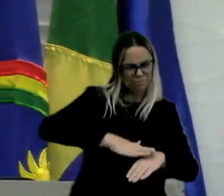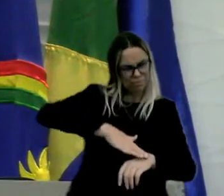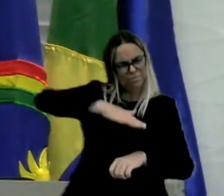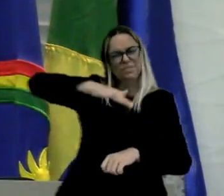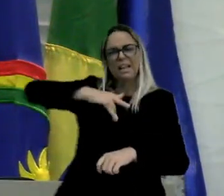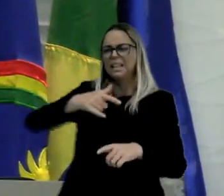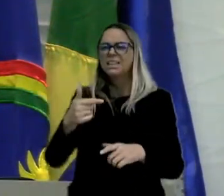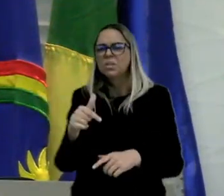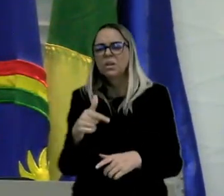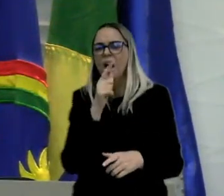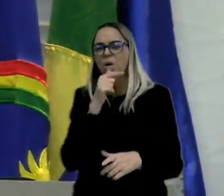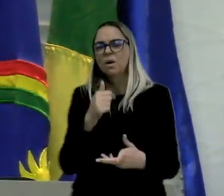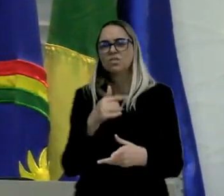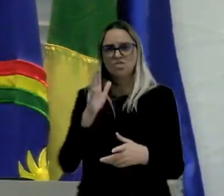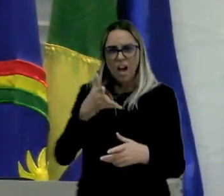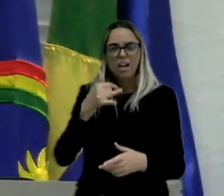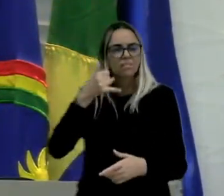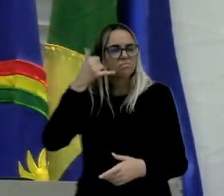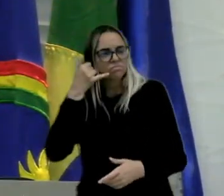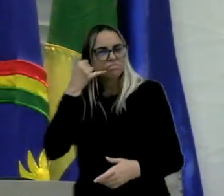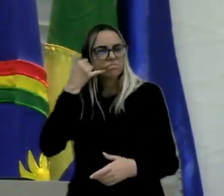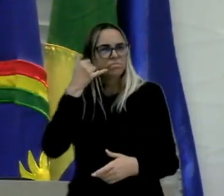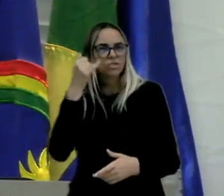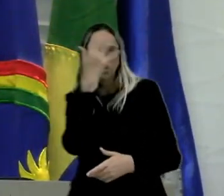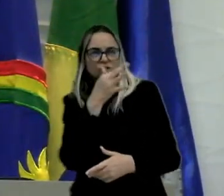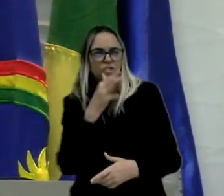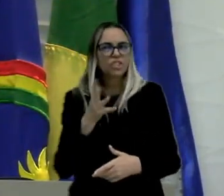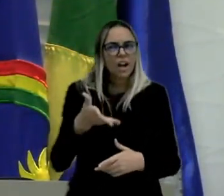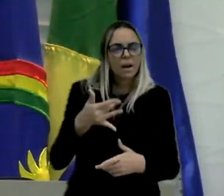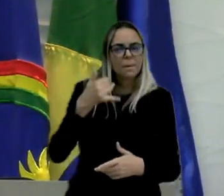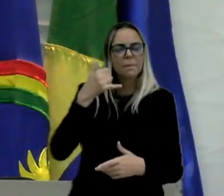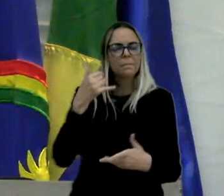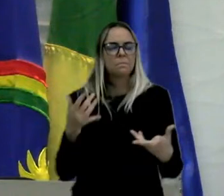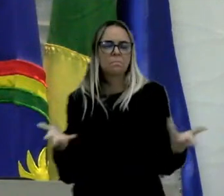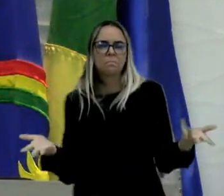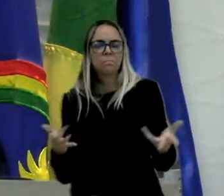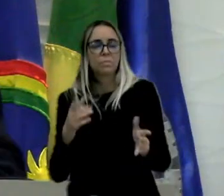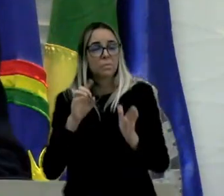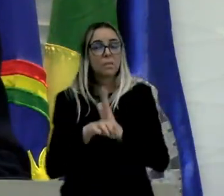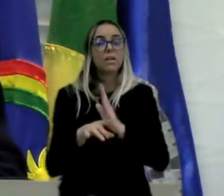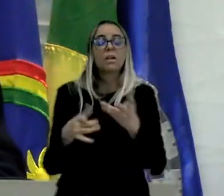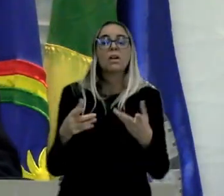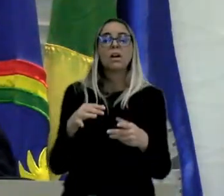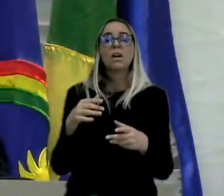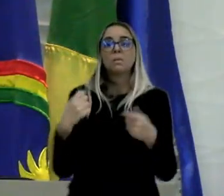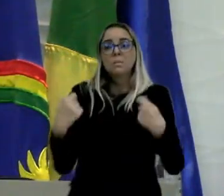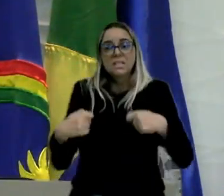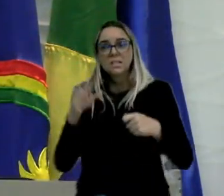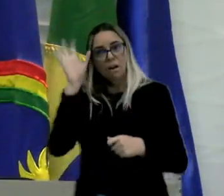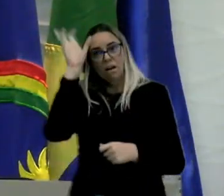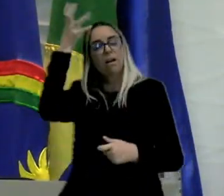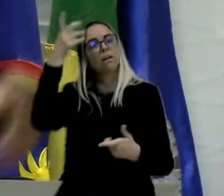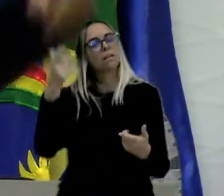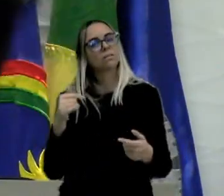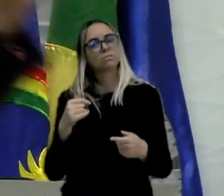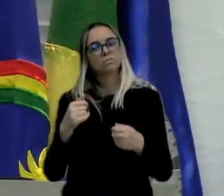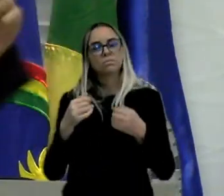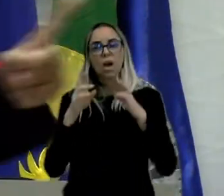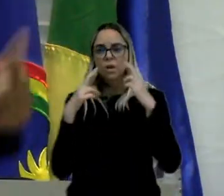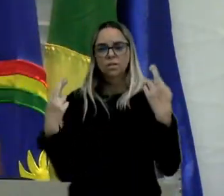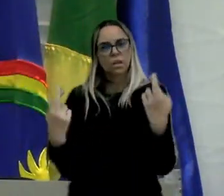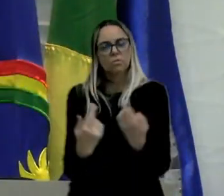gerente que o seu grupo colocou lá em Belo Jardim vamos resolver audiência pública vamos